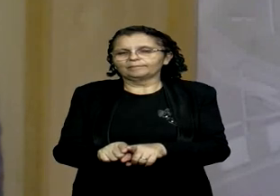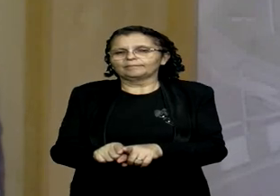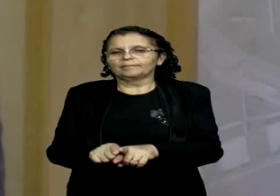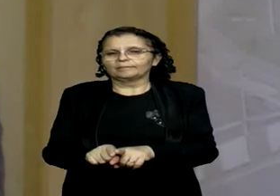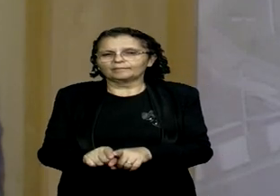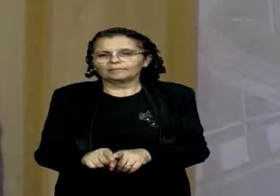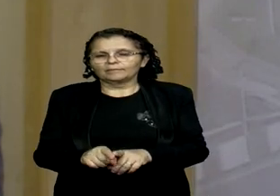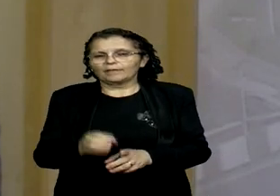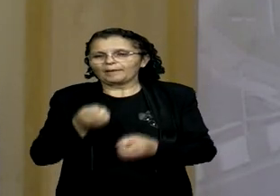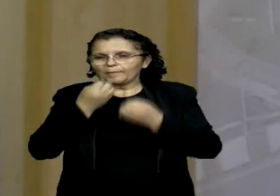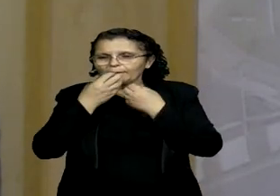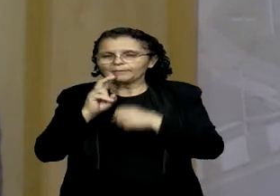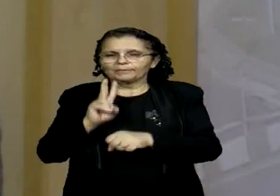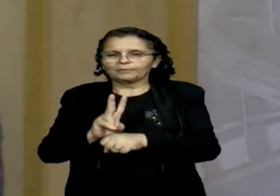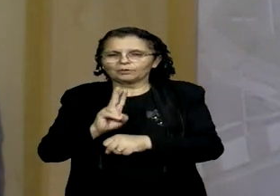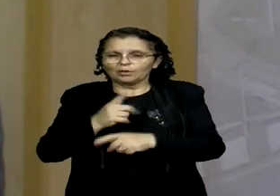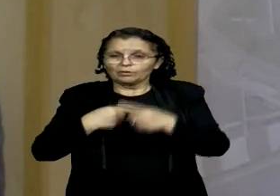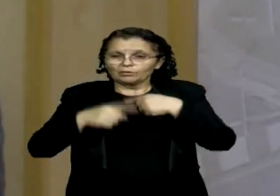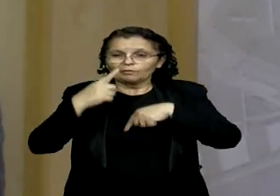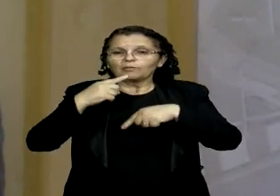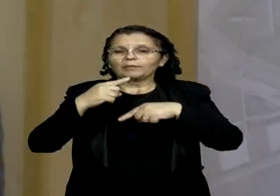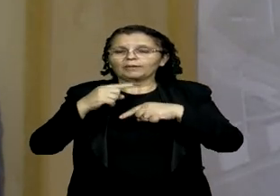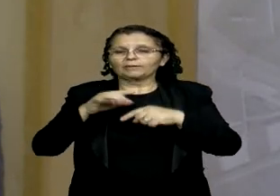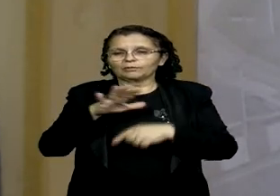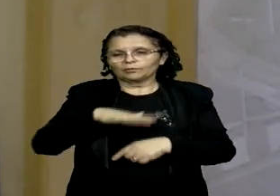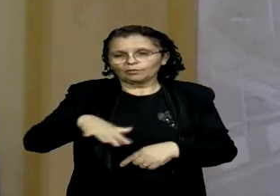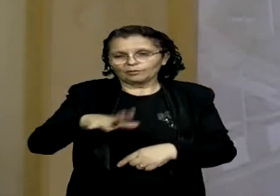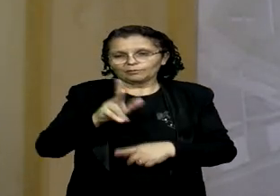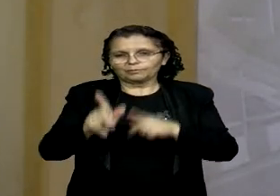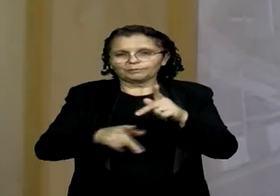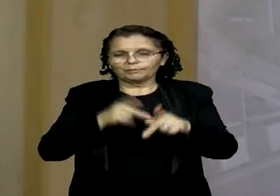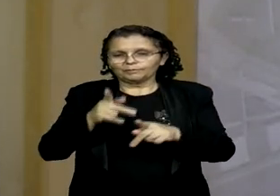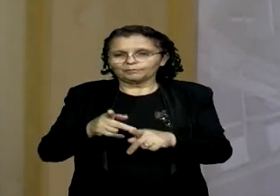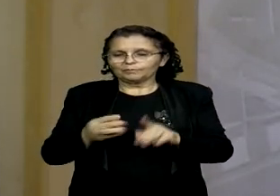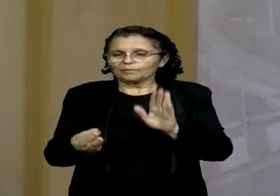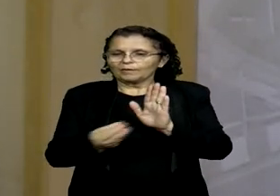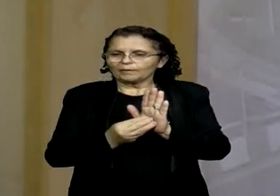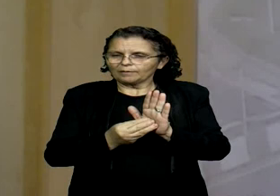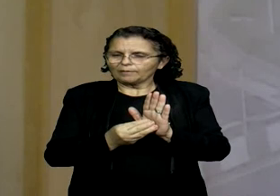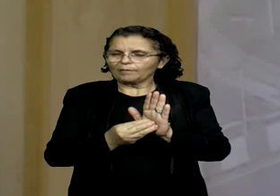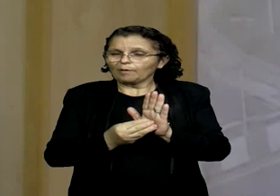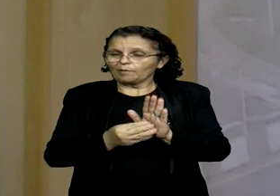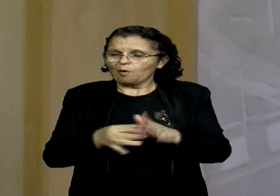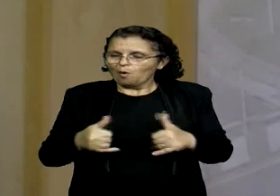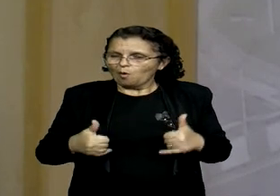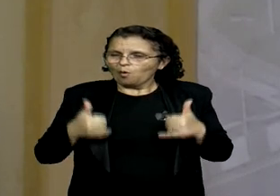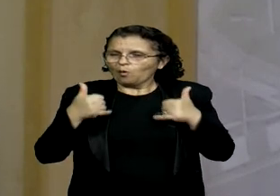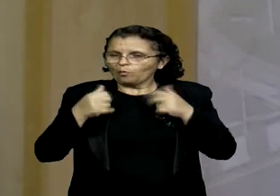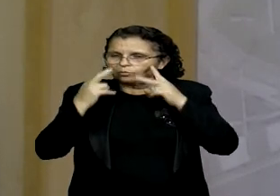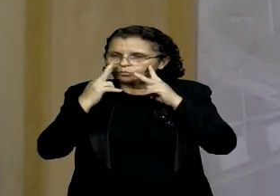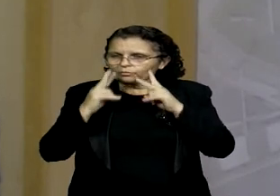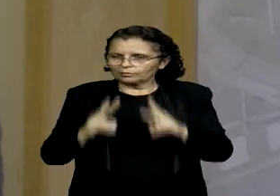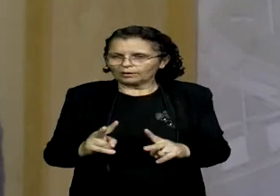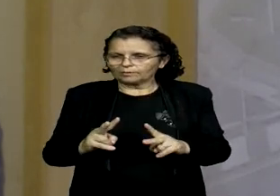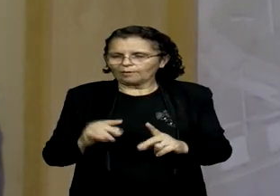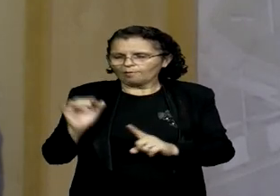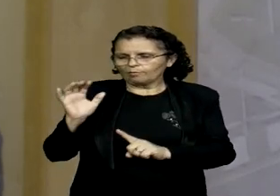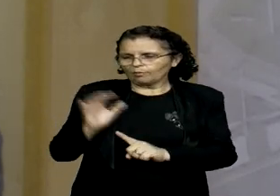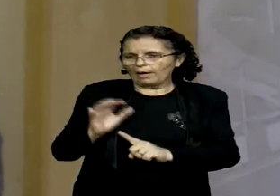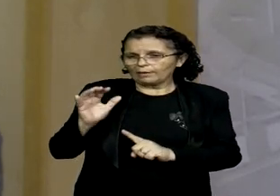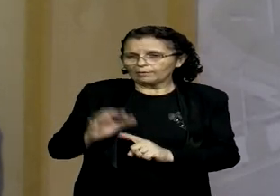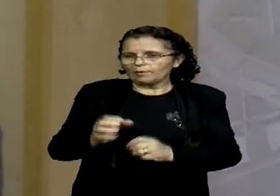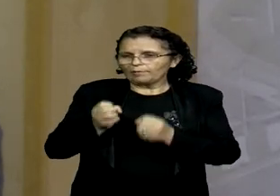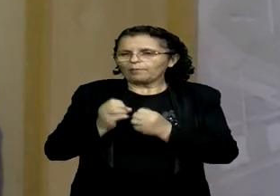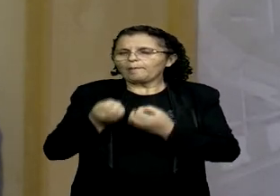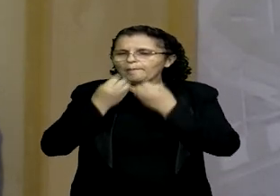significadamente para o bem-estar e desenvolvimento da nossa comunidade. Registramos com orgulho este testemunho do impacto